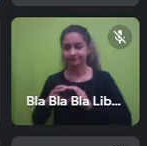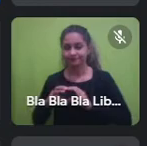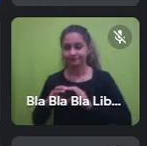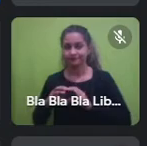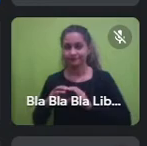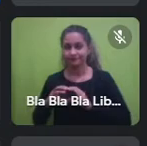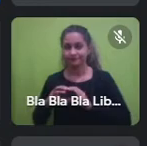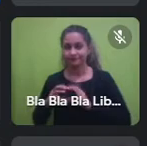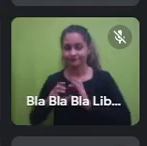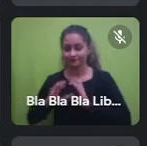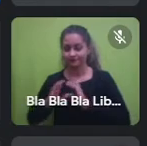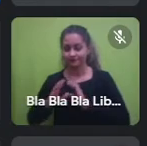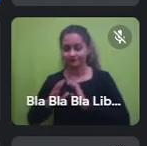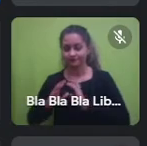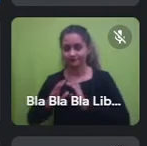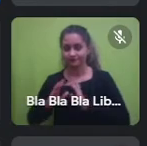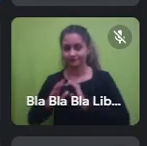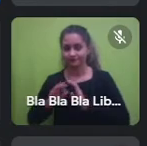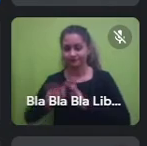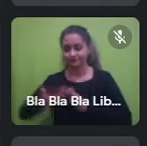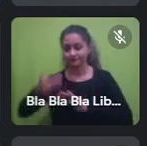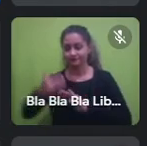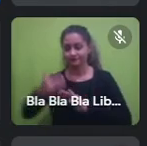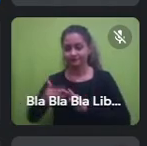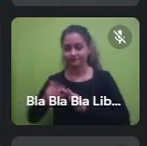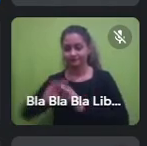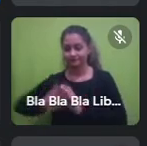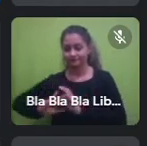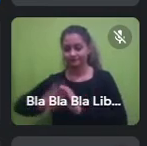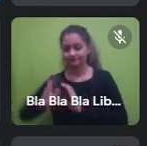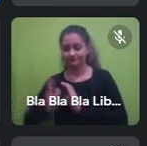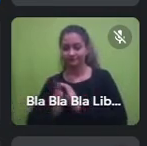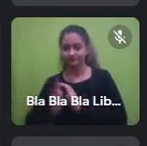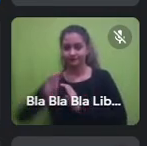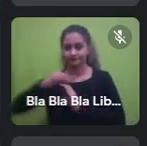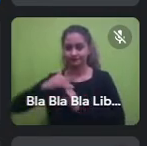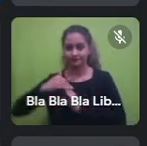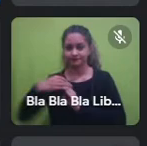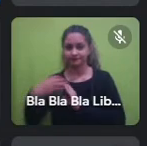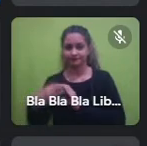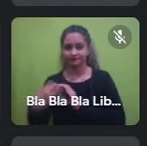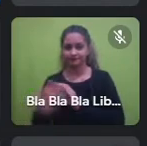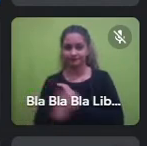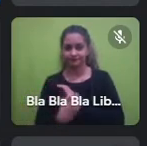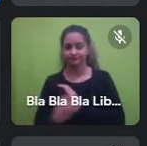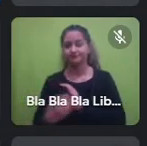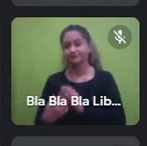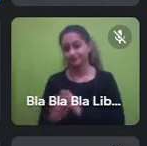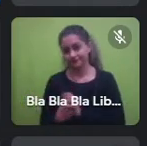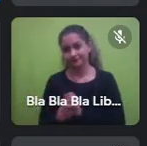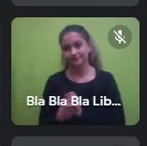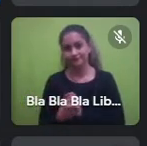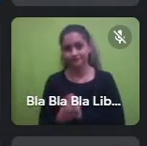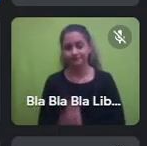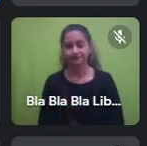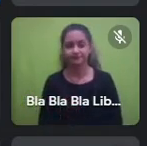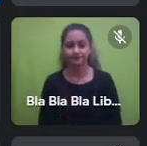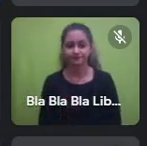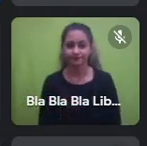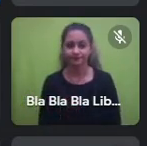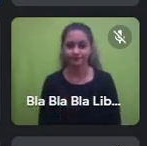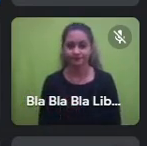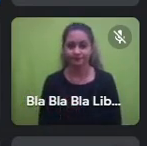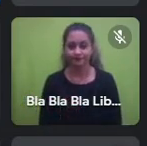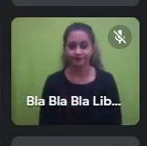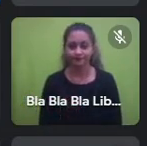o encéfalo anterior, né, forebrain, aqui o óptico lobe, né, em inglês, né, o lobo